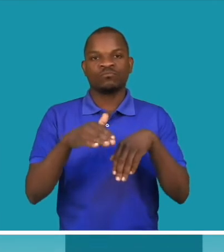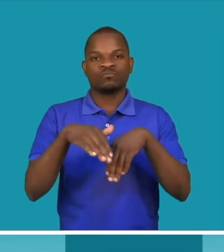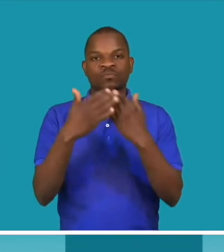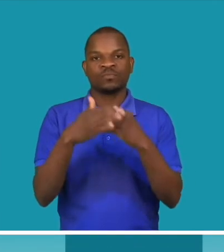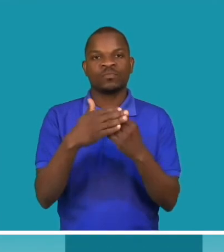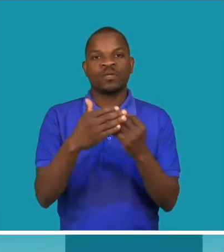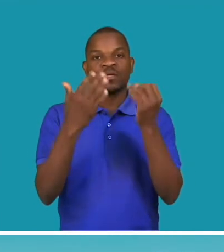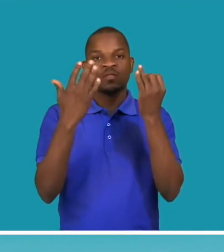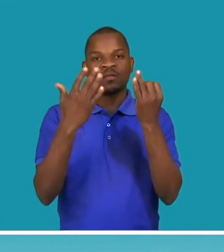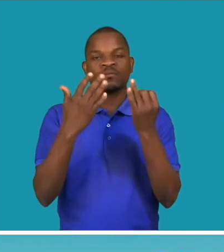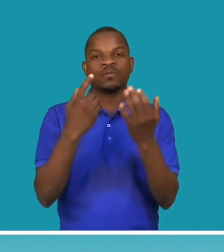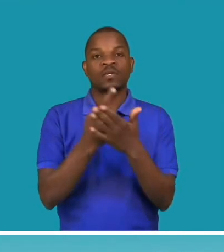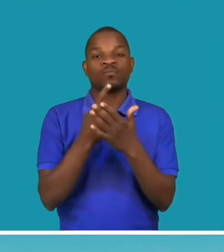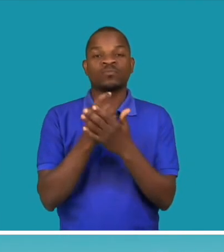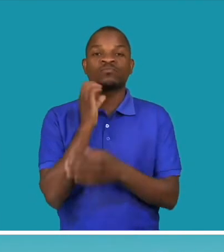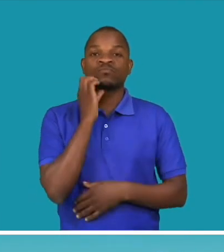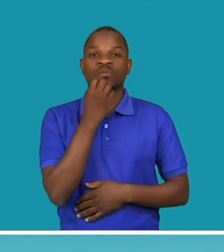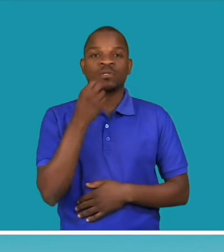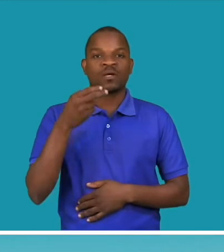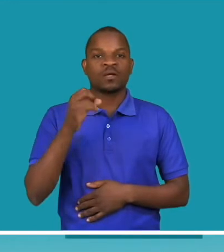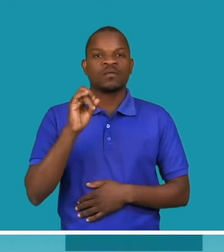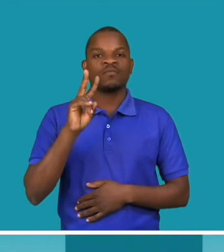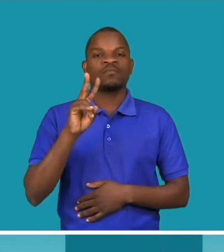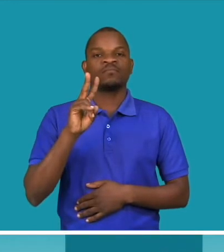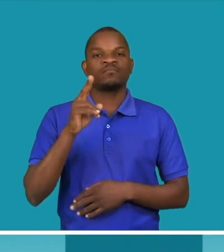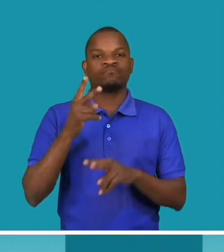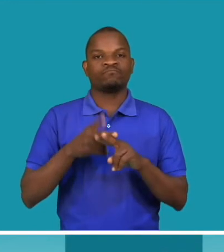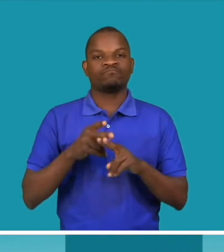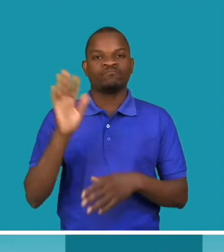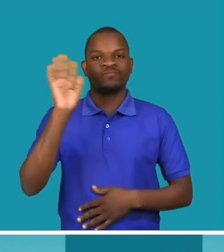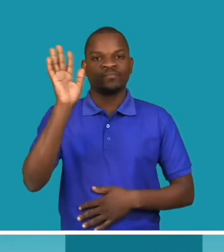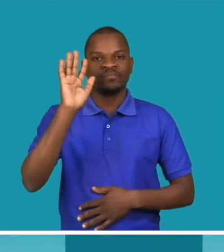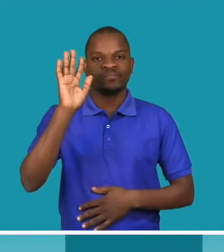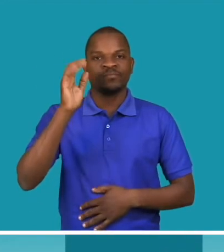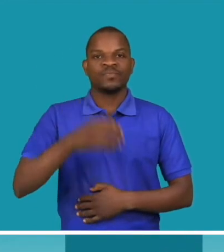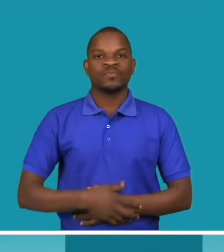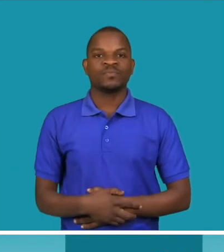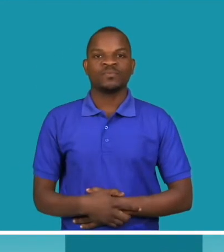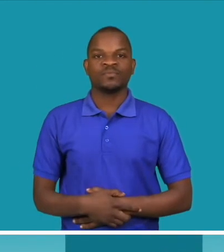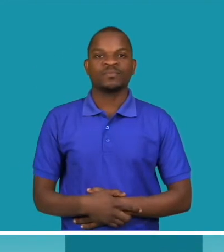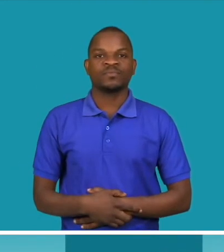a 7 dias. Cuida do HIV-Sida e previna-se. Estamos juntos. Até lá.